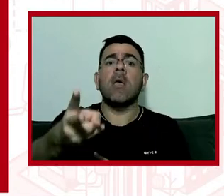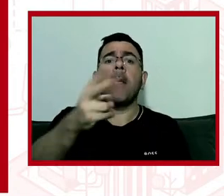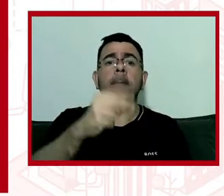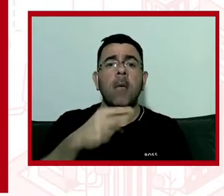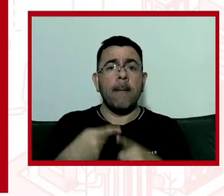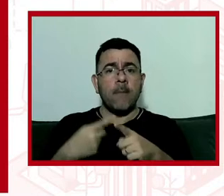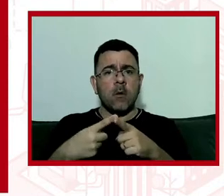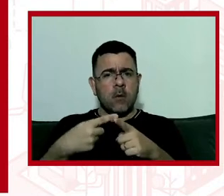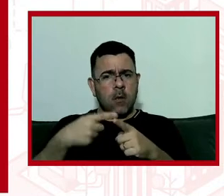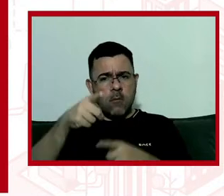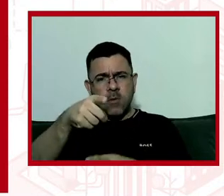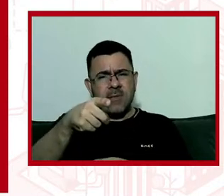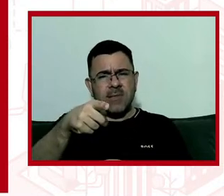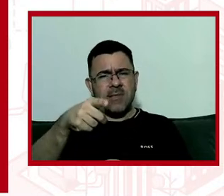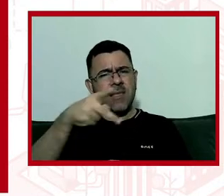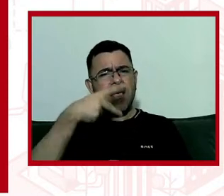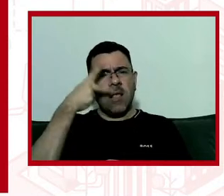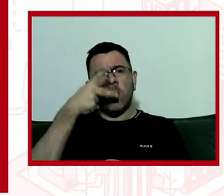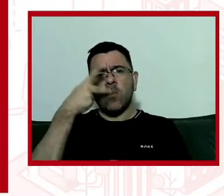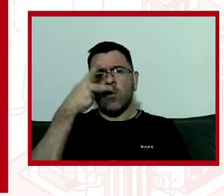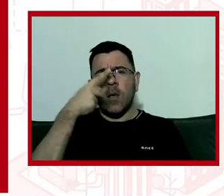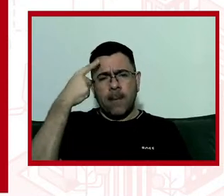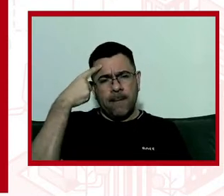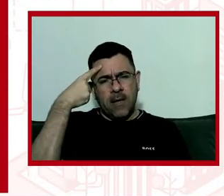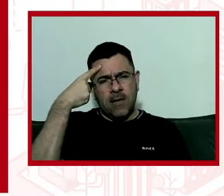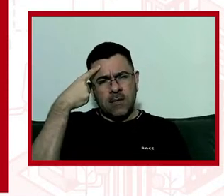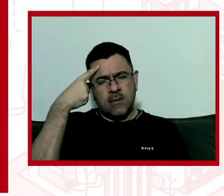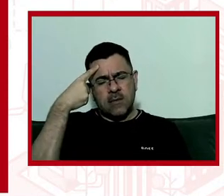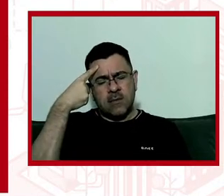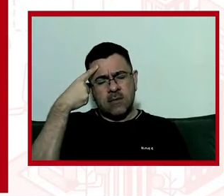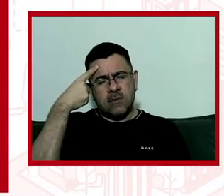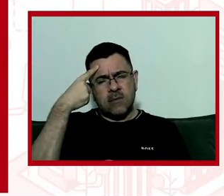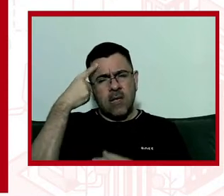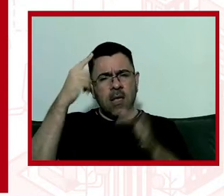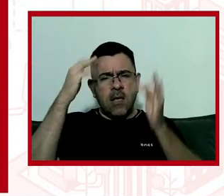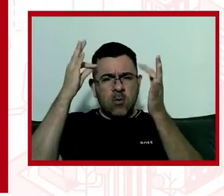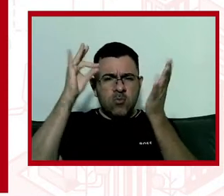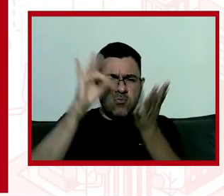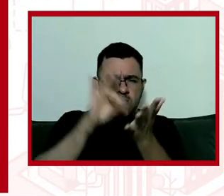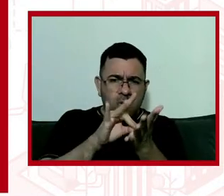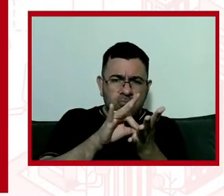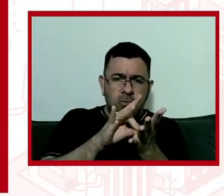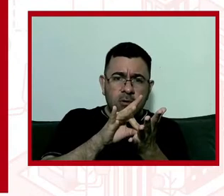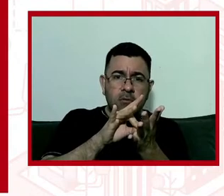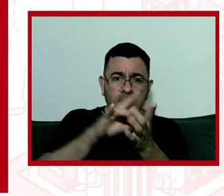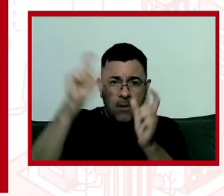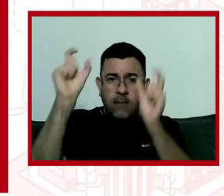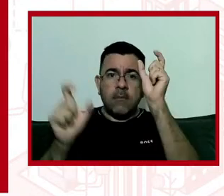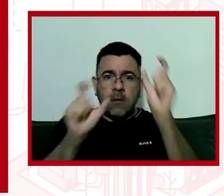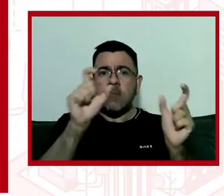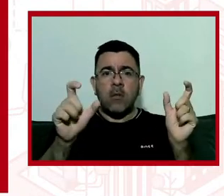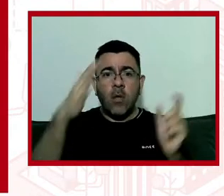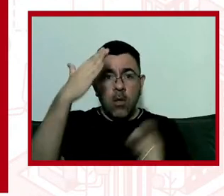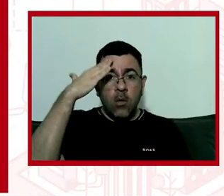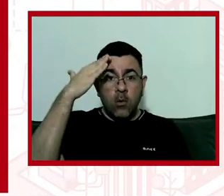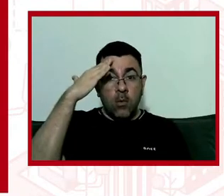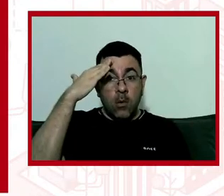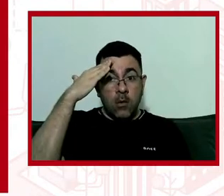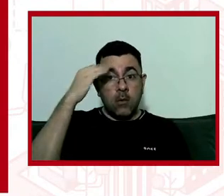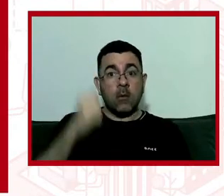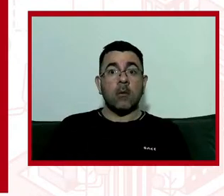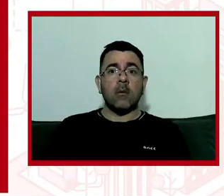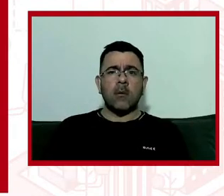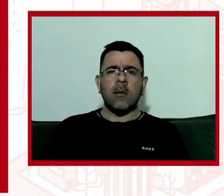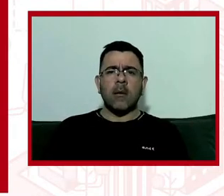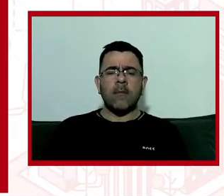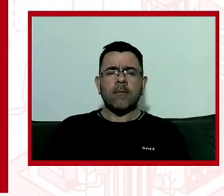de fato aquilo que você pensa que você acha é verdadeiro com as pessoas as pessoas entendem Então ninguém quer ser enrolado a pessoa quer saber